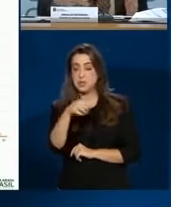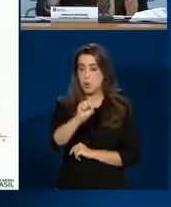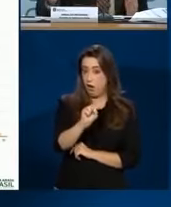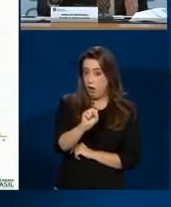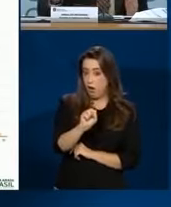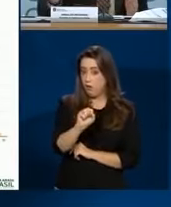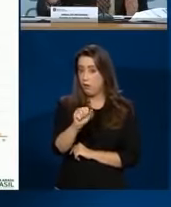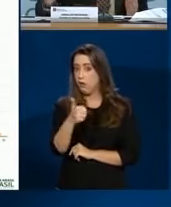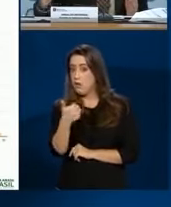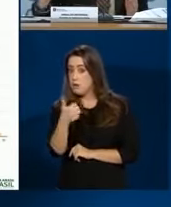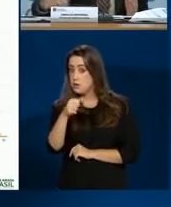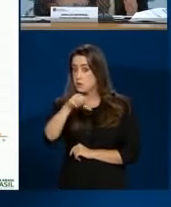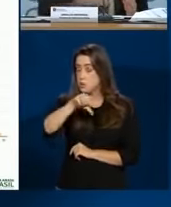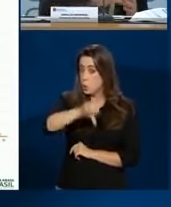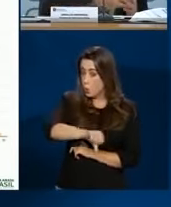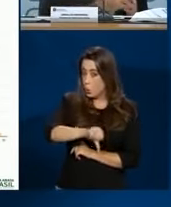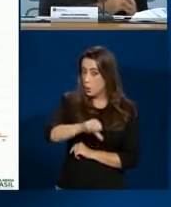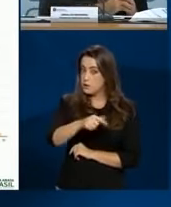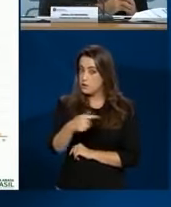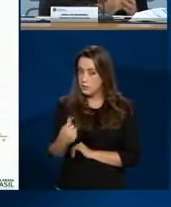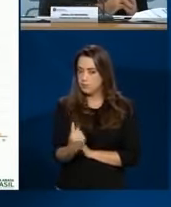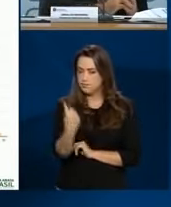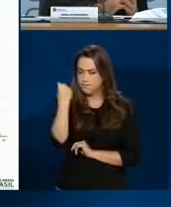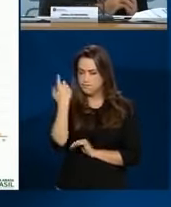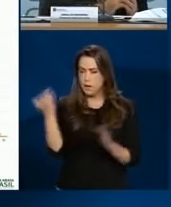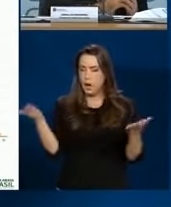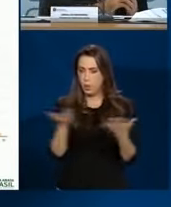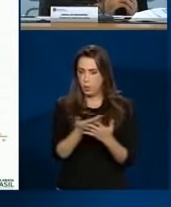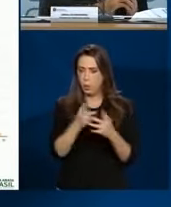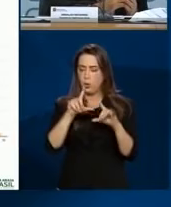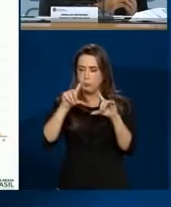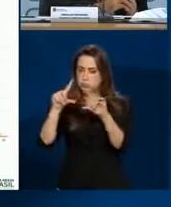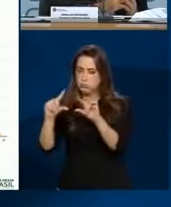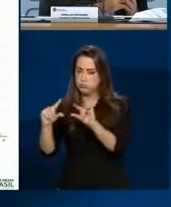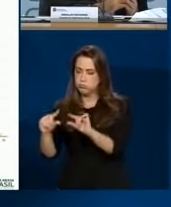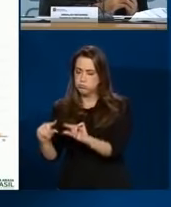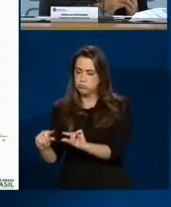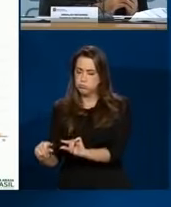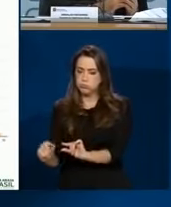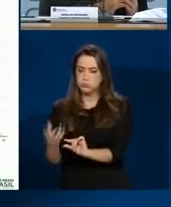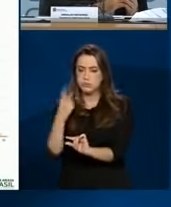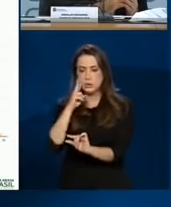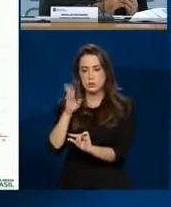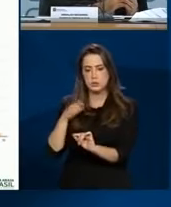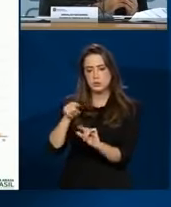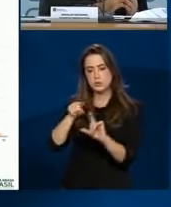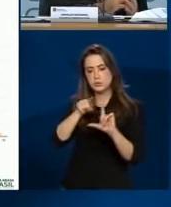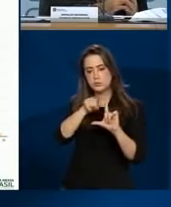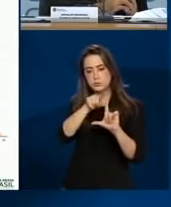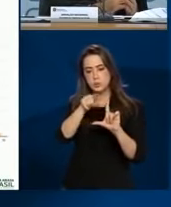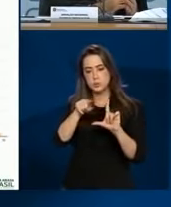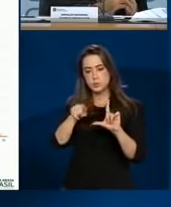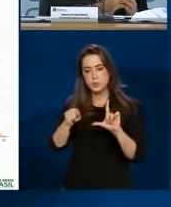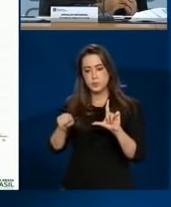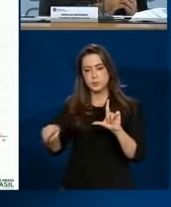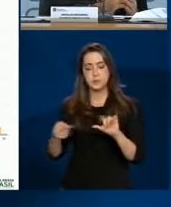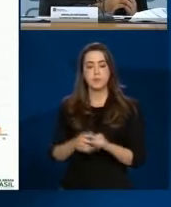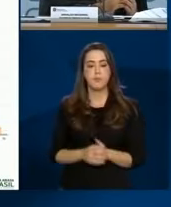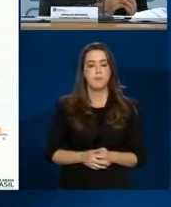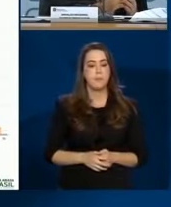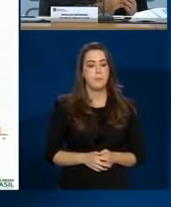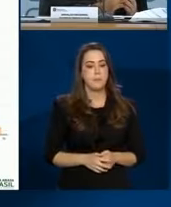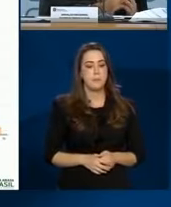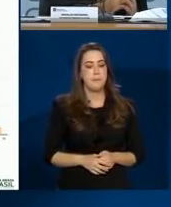semana, e os óbitos por SRAG, por Covid na região norte, vem diminuindo a cada semana.